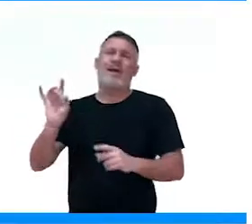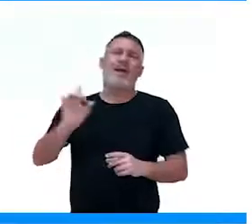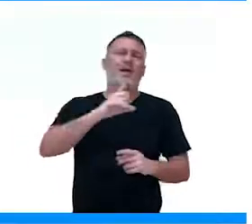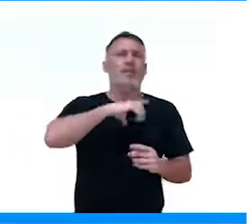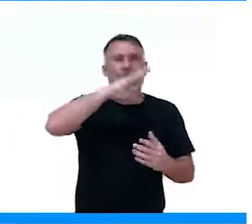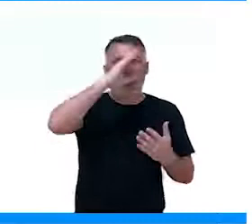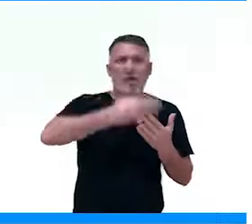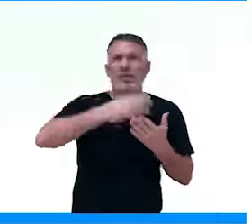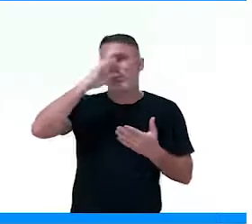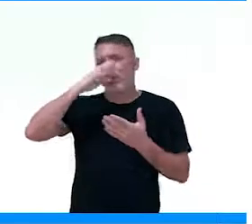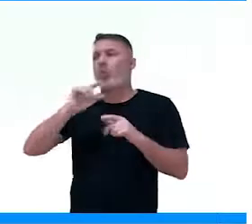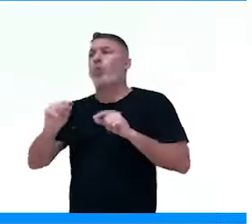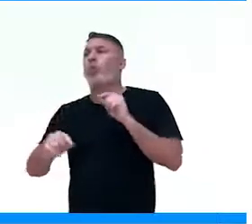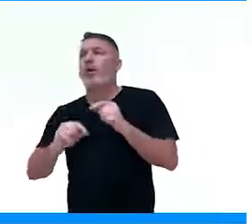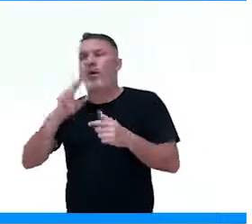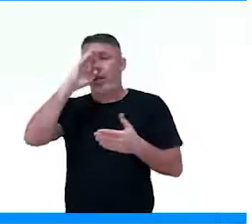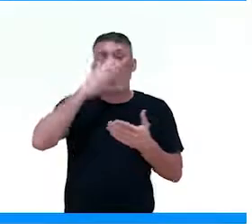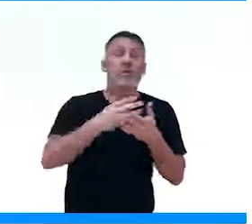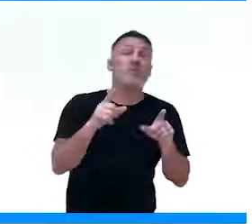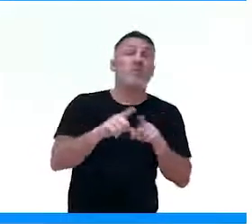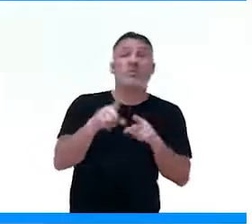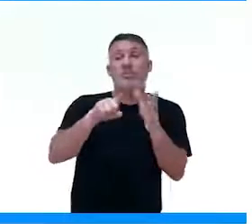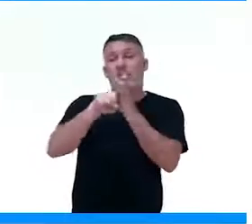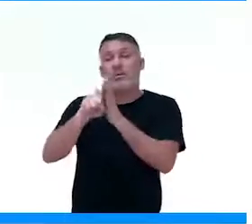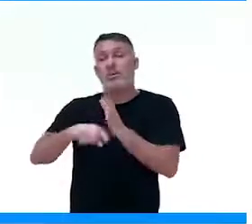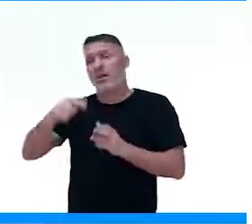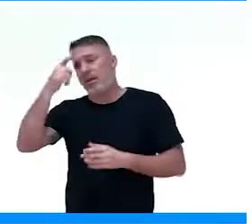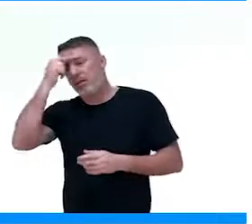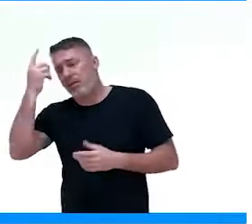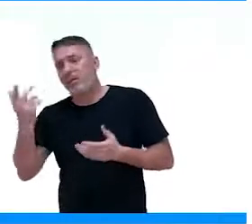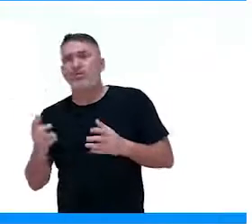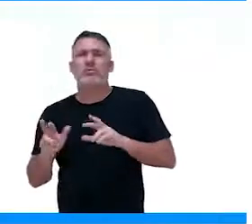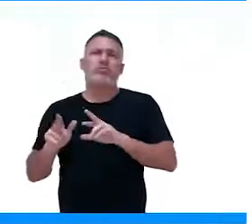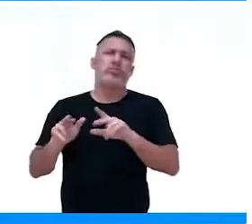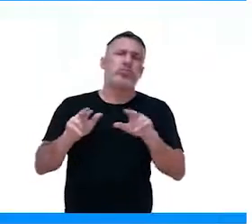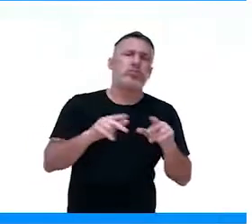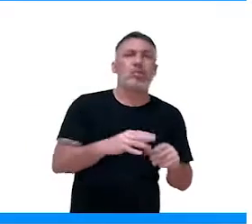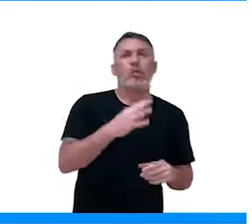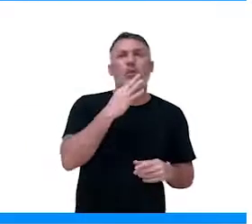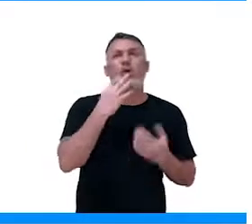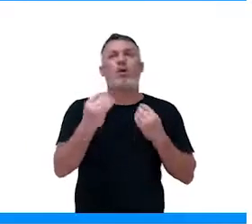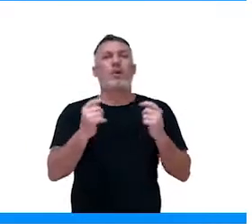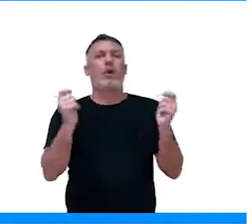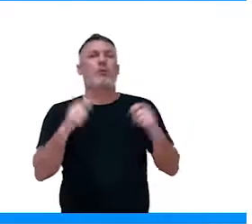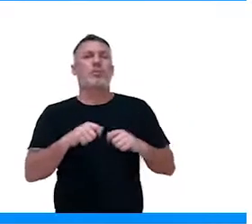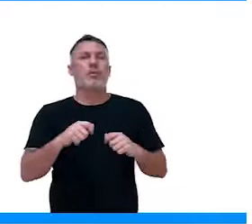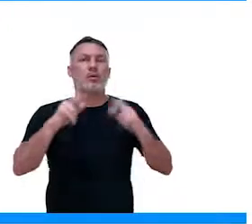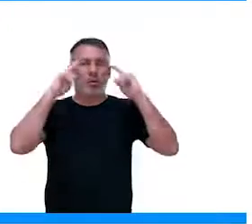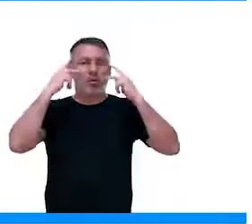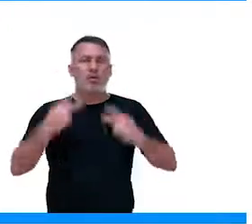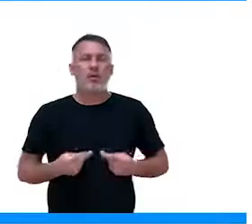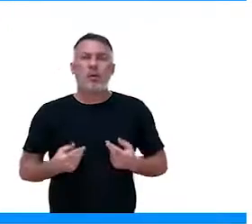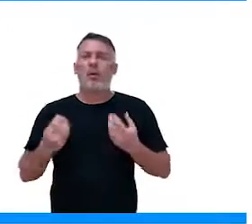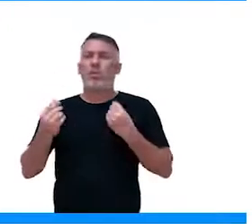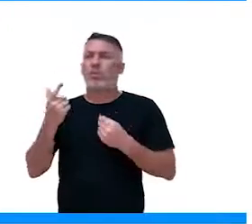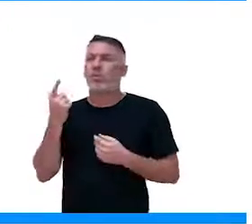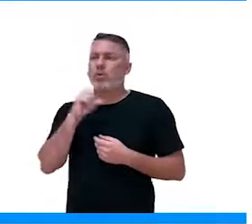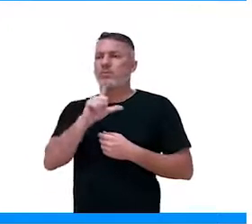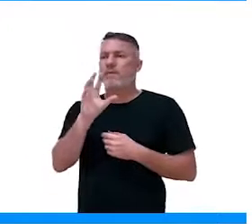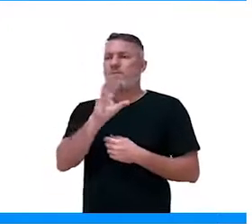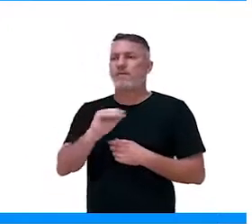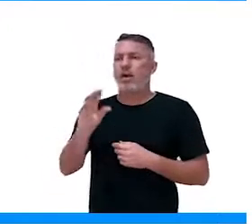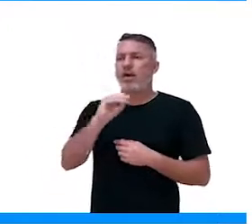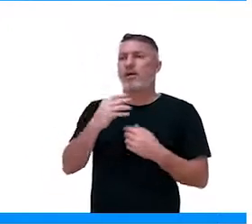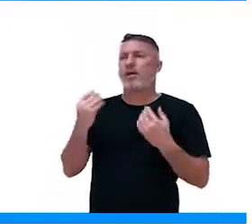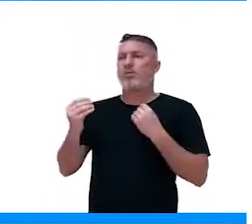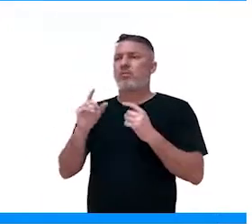de vista, né? Trabalhos acadêmicos, né? Muitos para poder reconhecer a capacidade humana, né? Que é essa